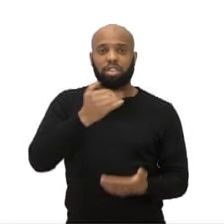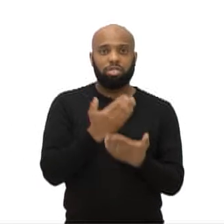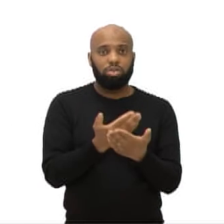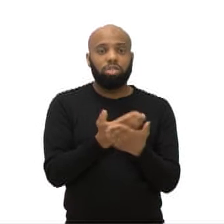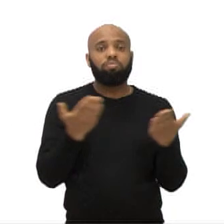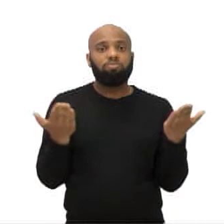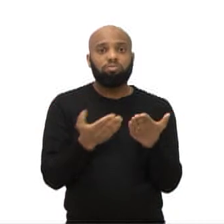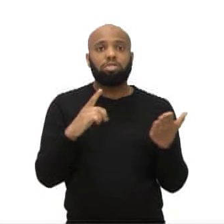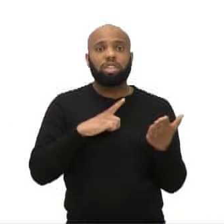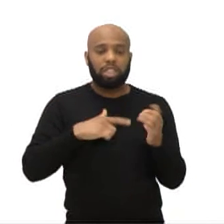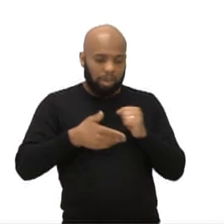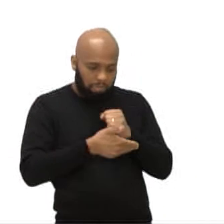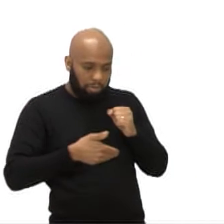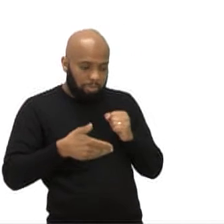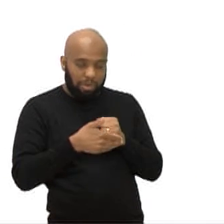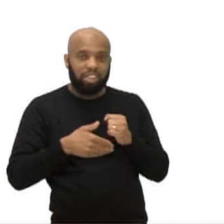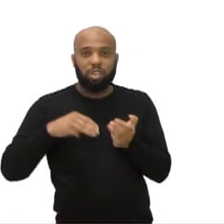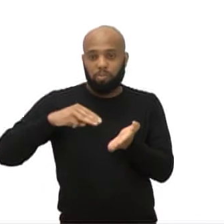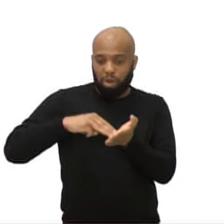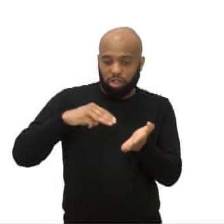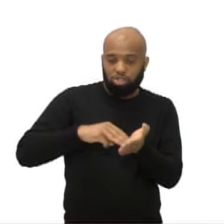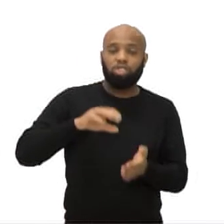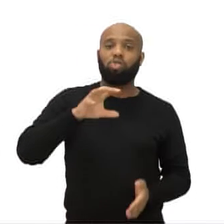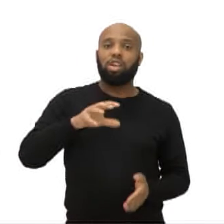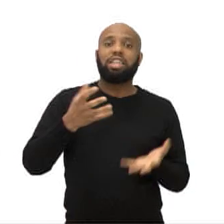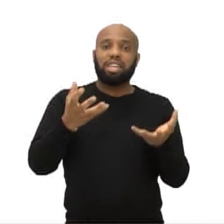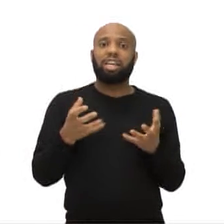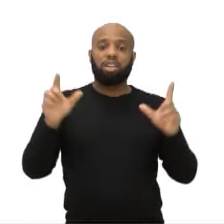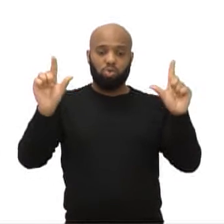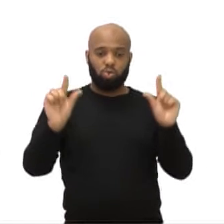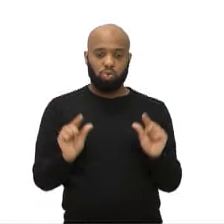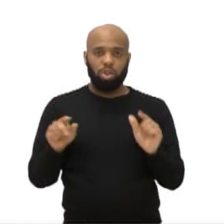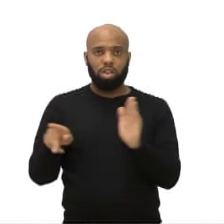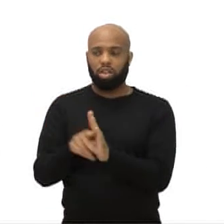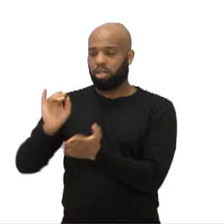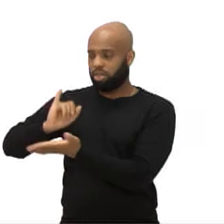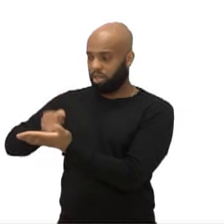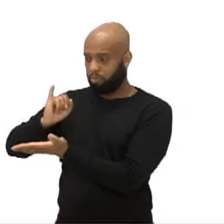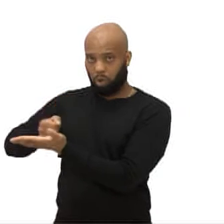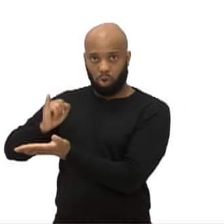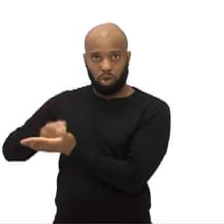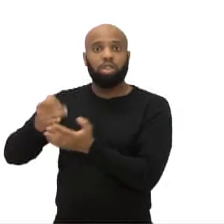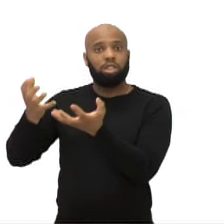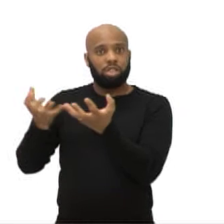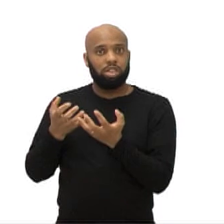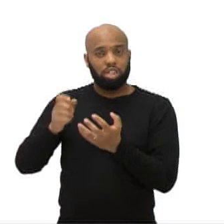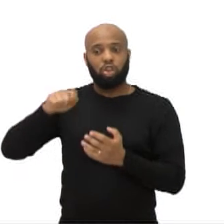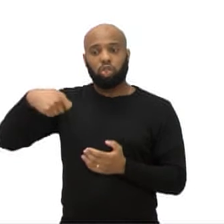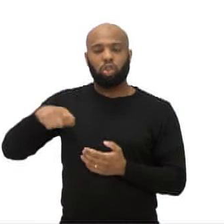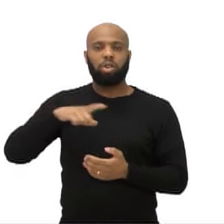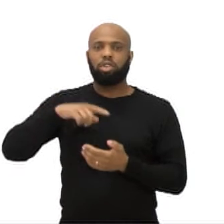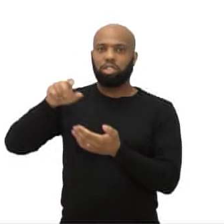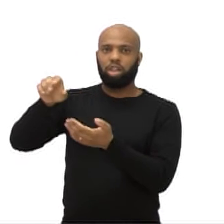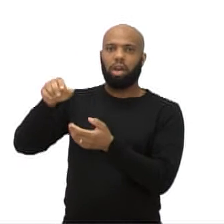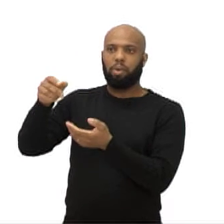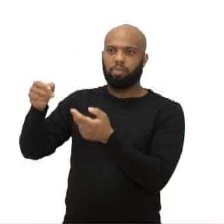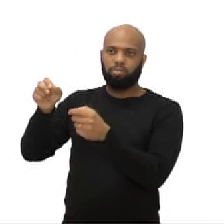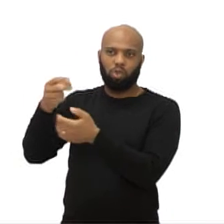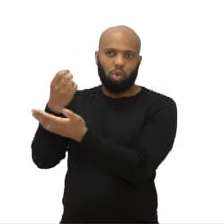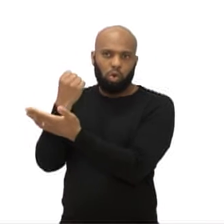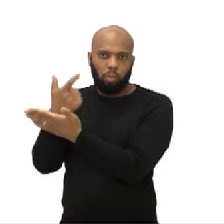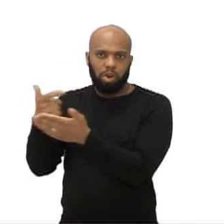hoje teve como uma de suas causas a redução da tributação, ou seja, dos impostos sobre importação de